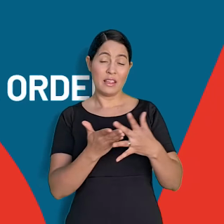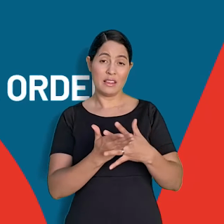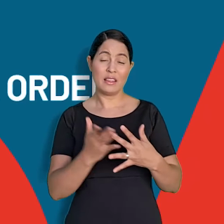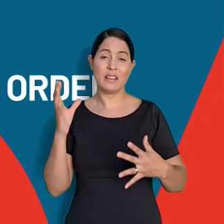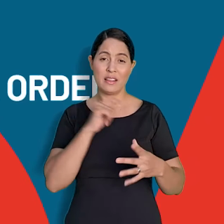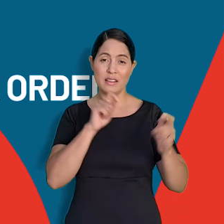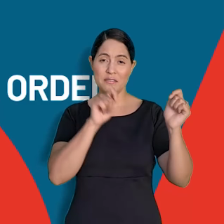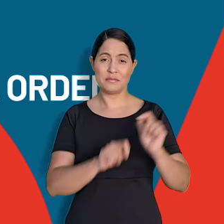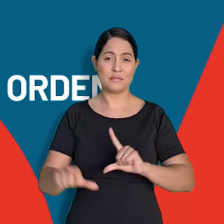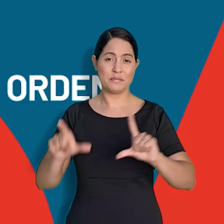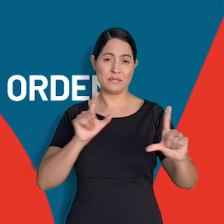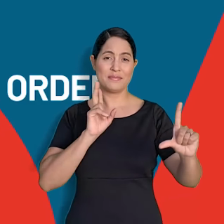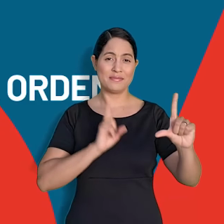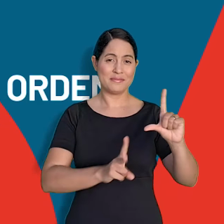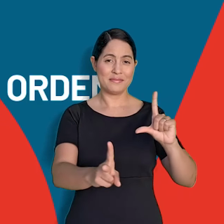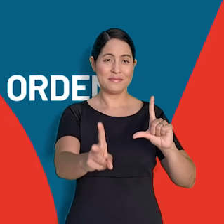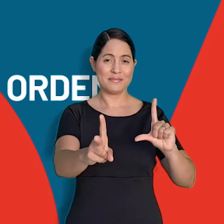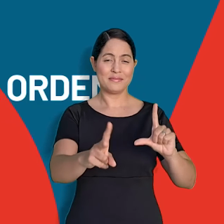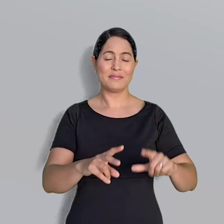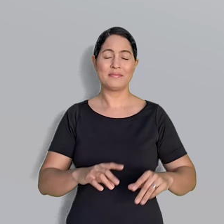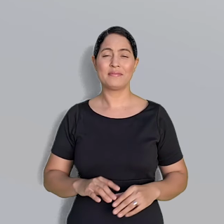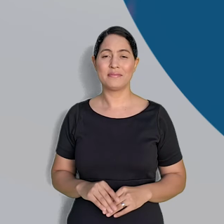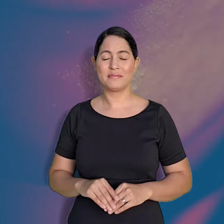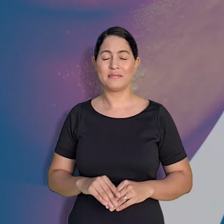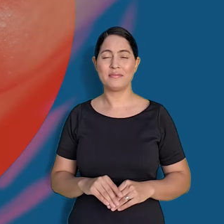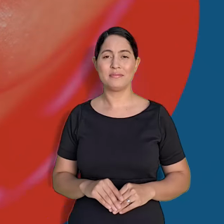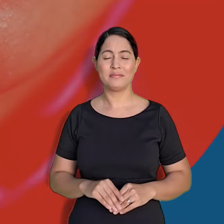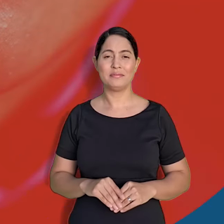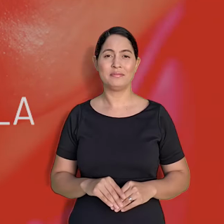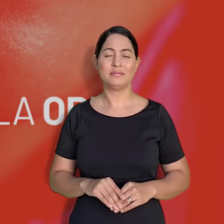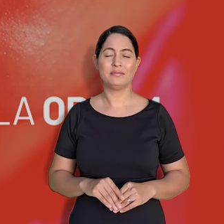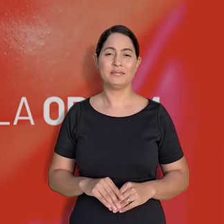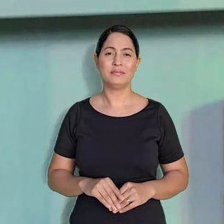Intervalo rápido. Não saia daí.